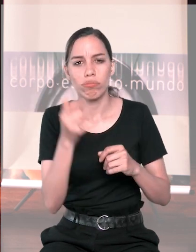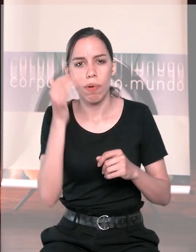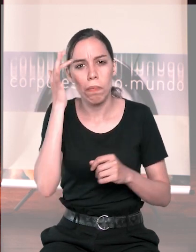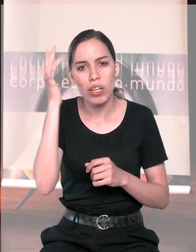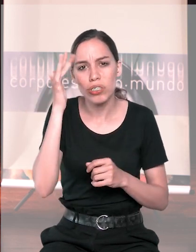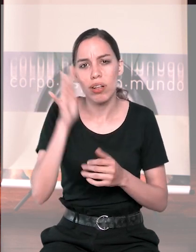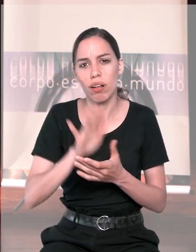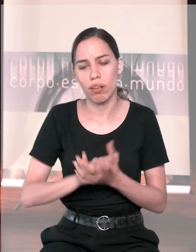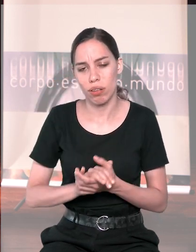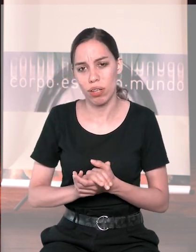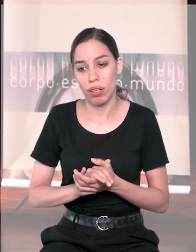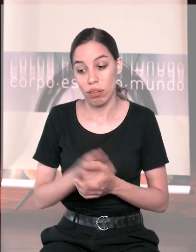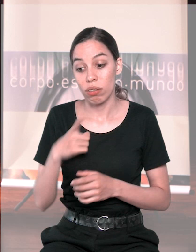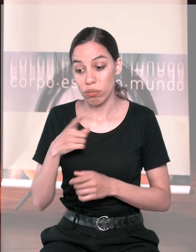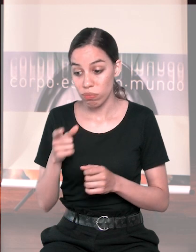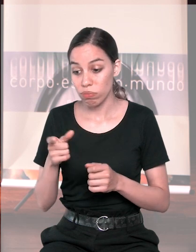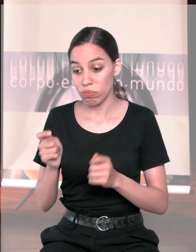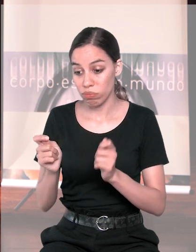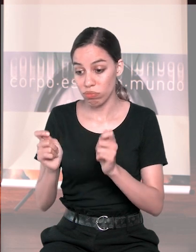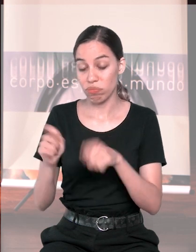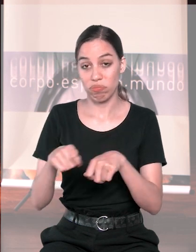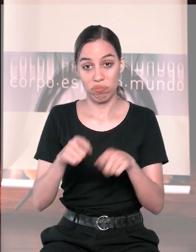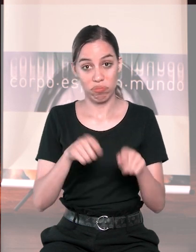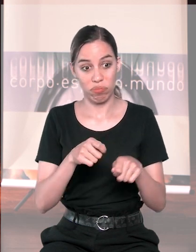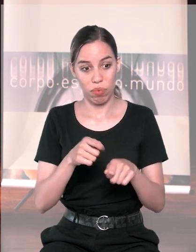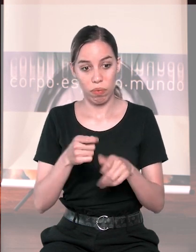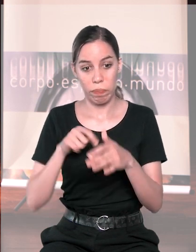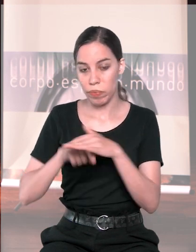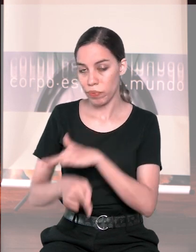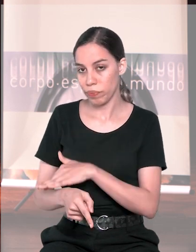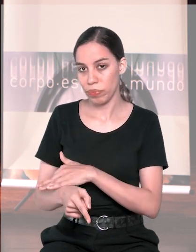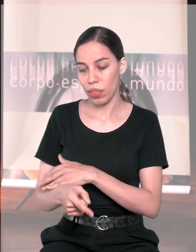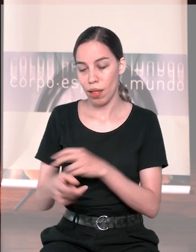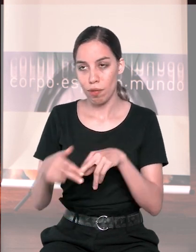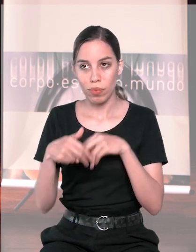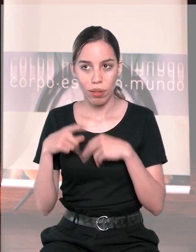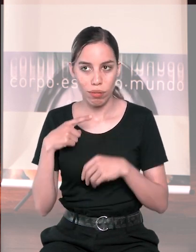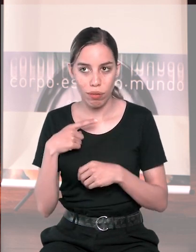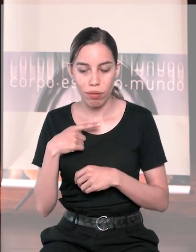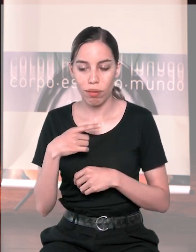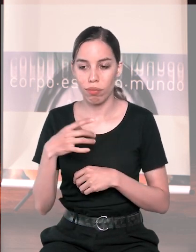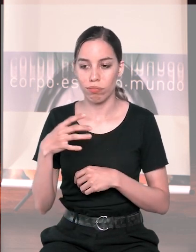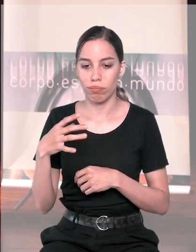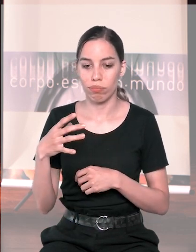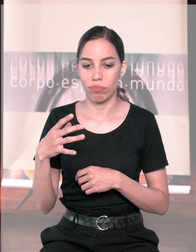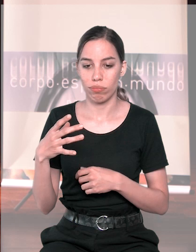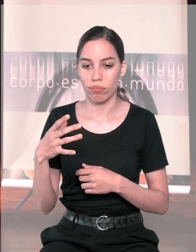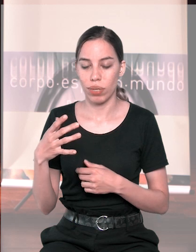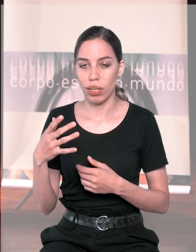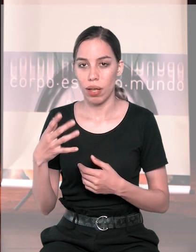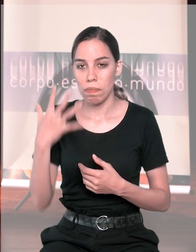Isso tudo se mantém com muita potência no Valéry. E é por isso que eu acho a beleza do Drummond, do Claro